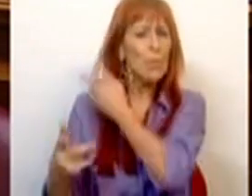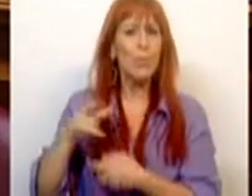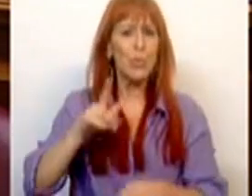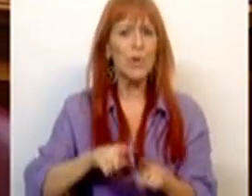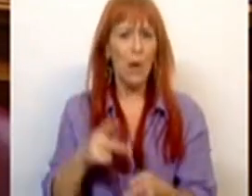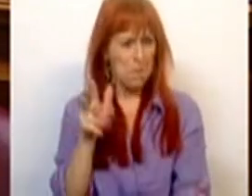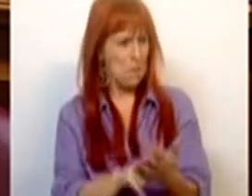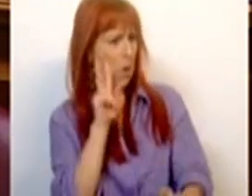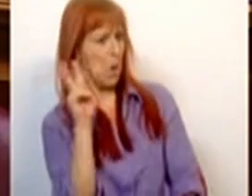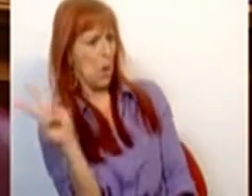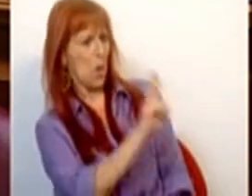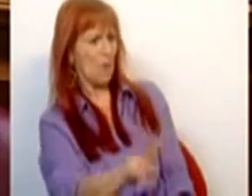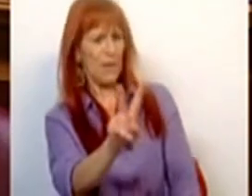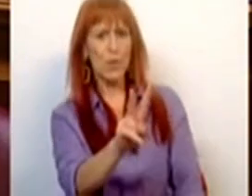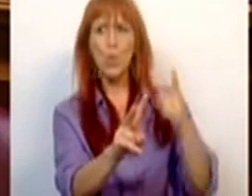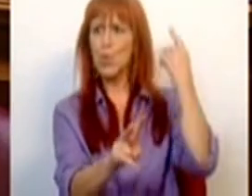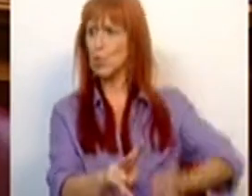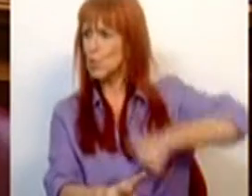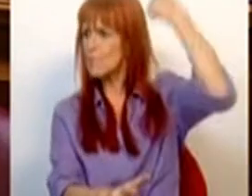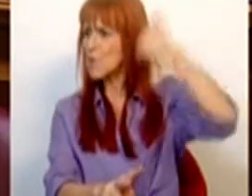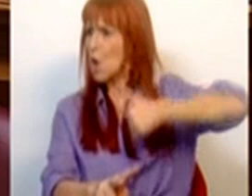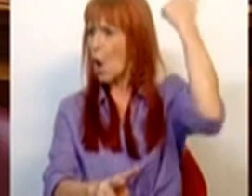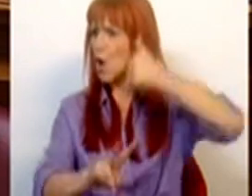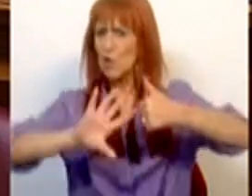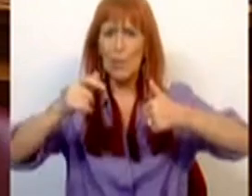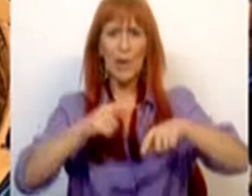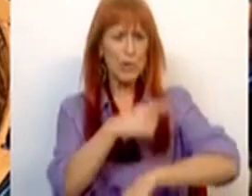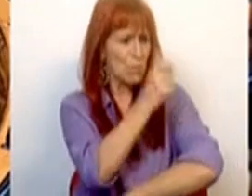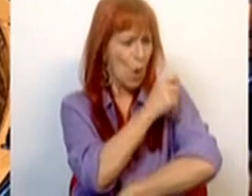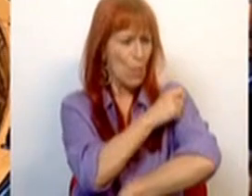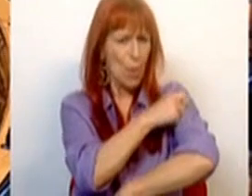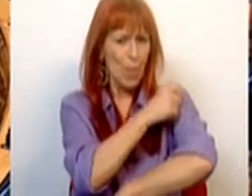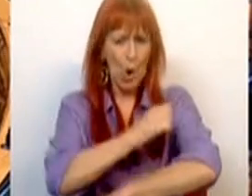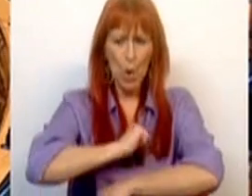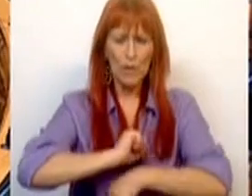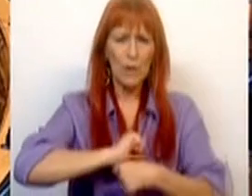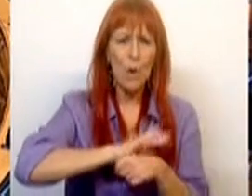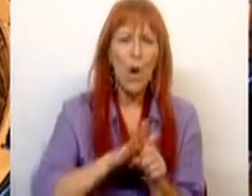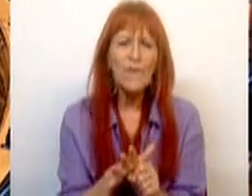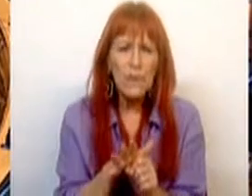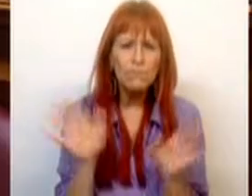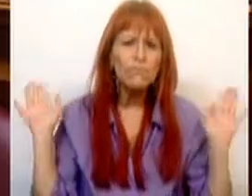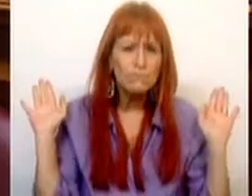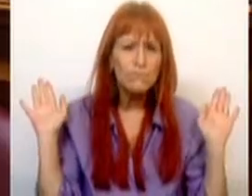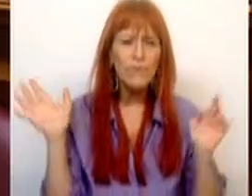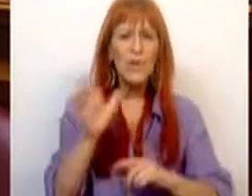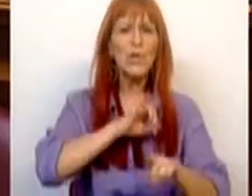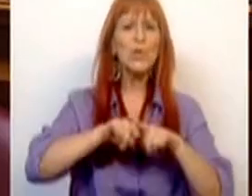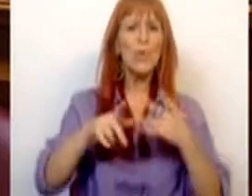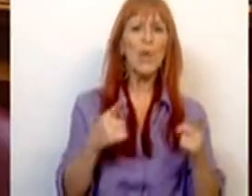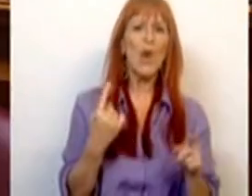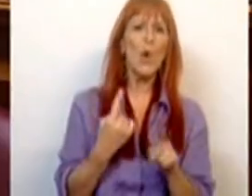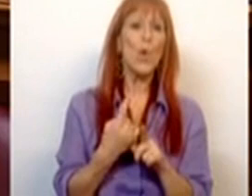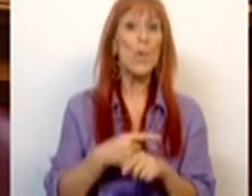é reconhecidamente um dos melhores países em processo de vacinação contra a Covid. Sou deputado, a